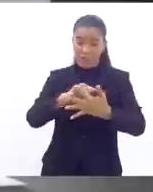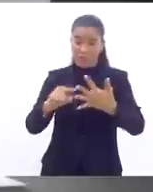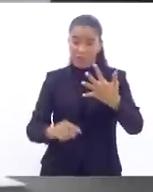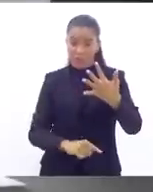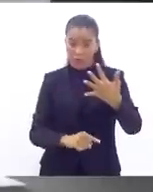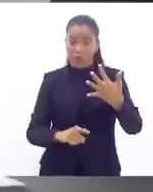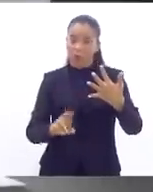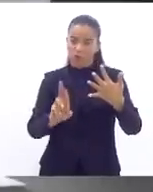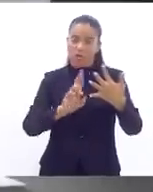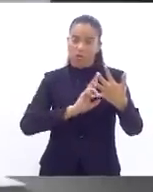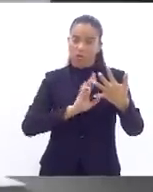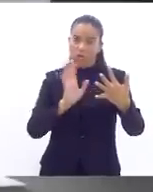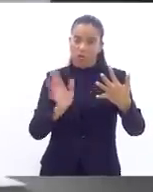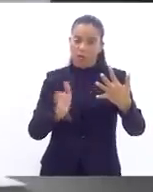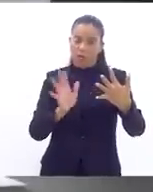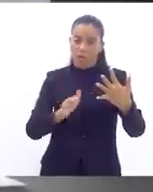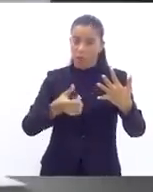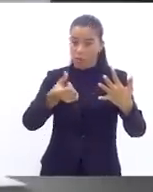primeiras